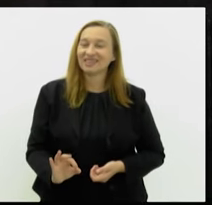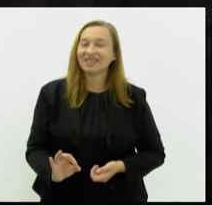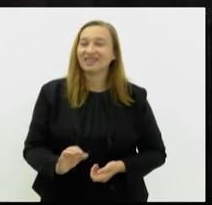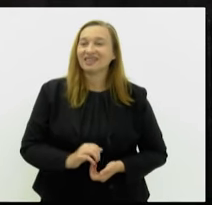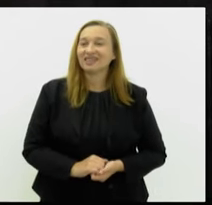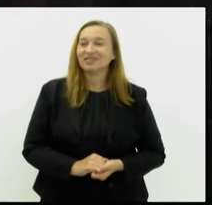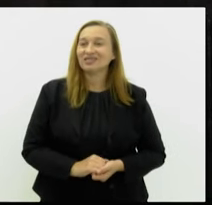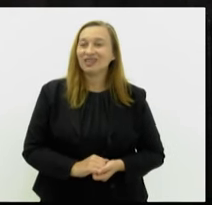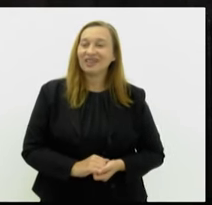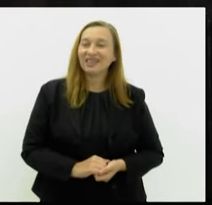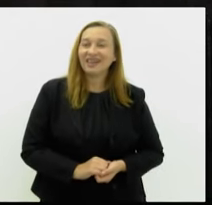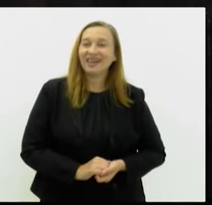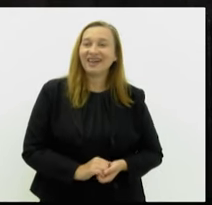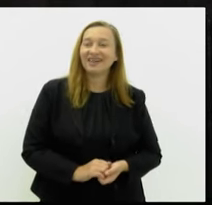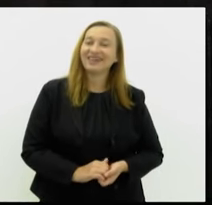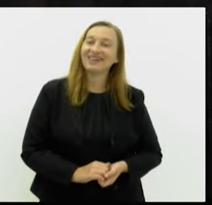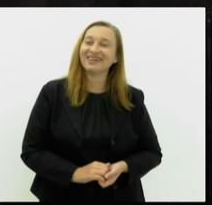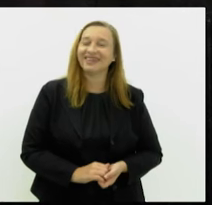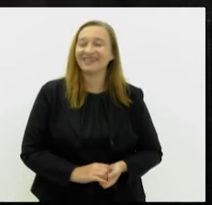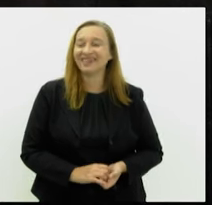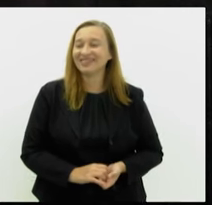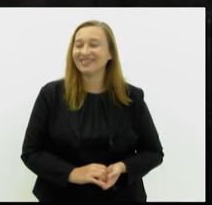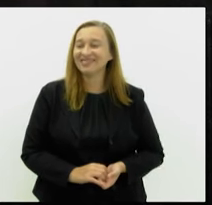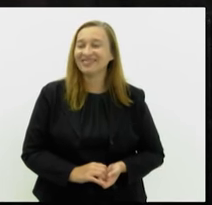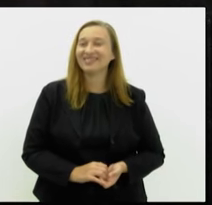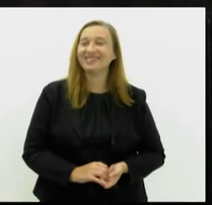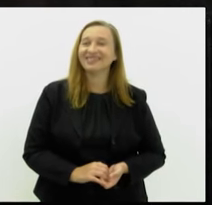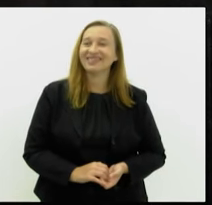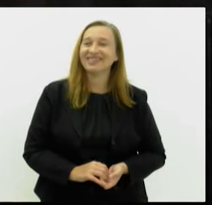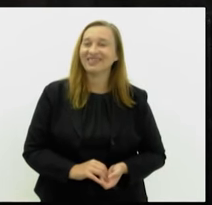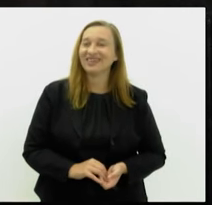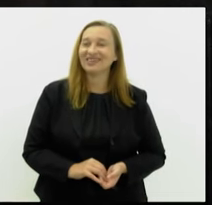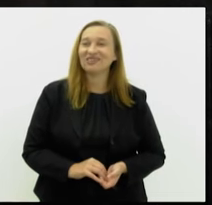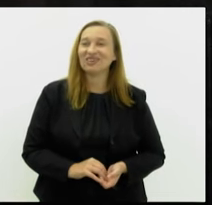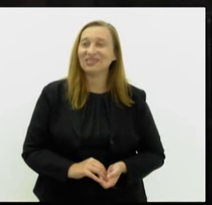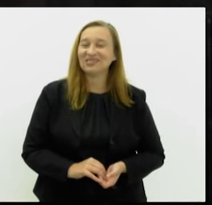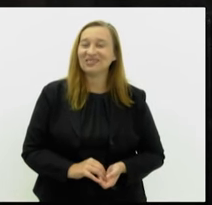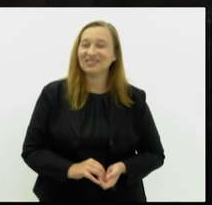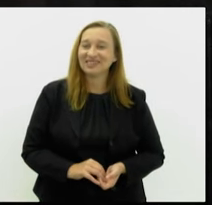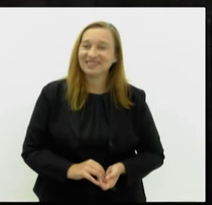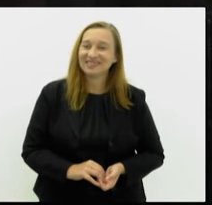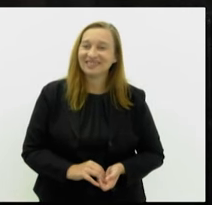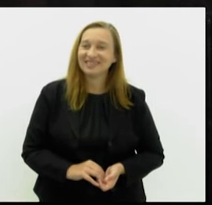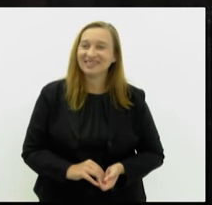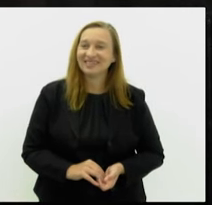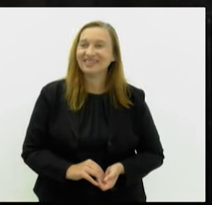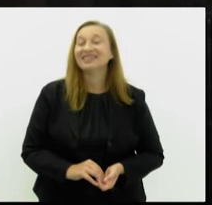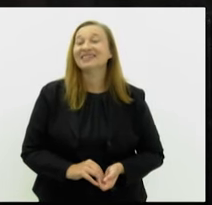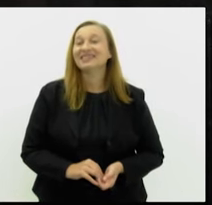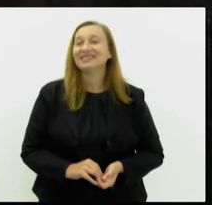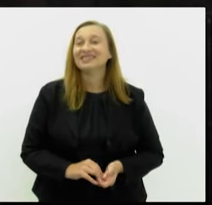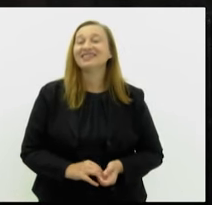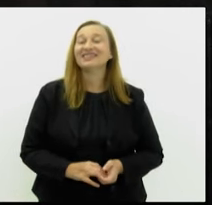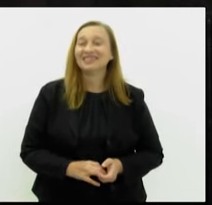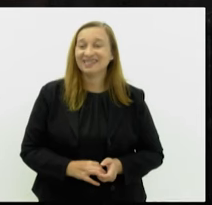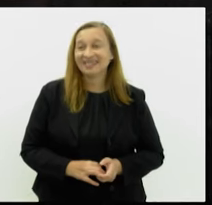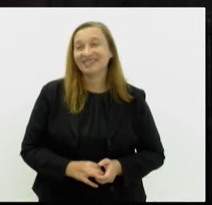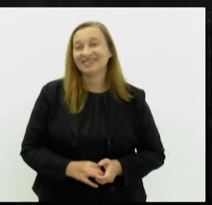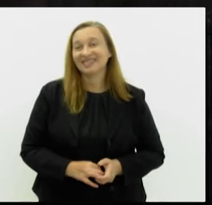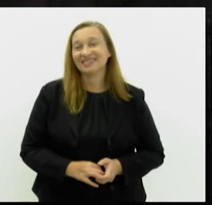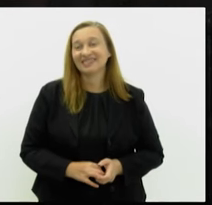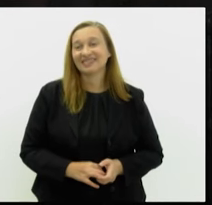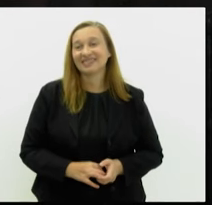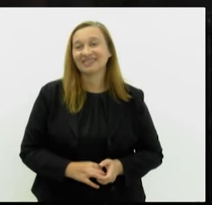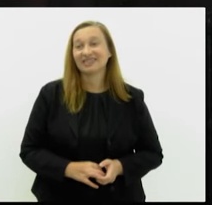é zero. Então, o artigo 1º é um artigo bom, positivo. Ora, mas